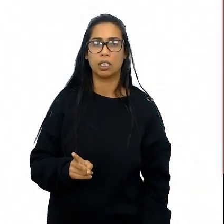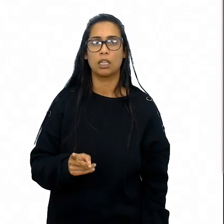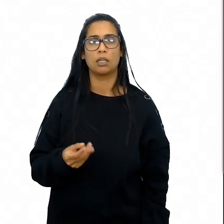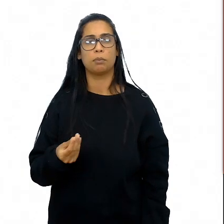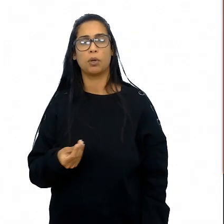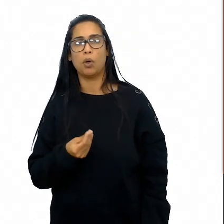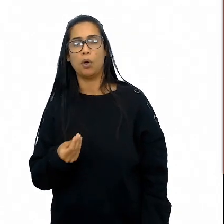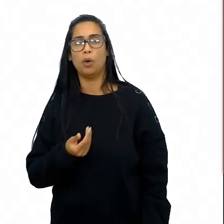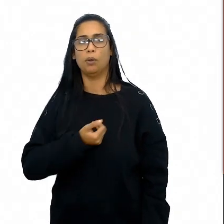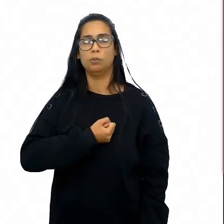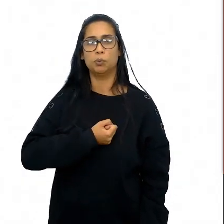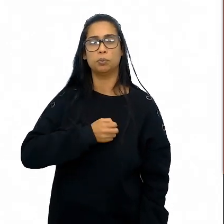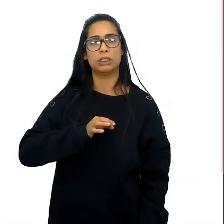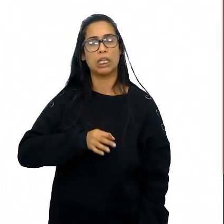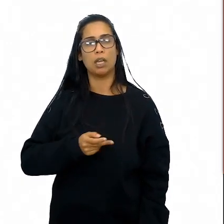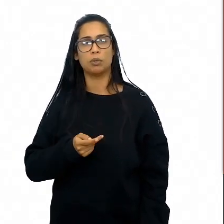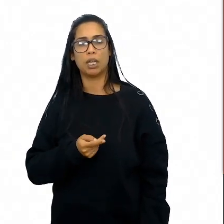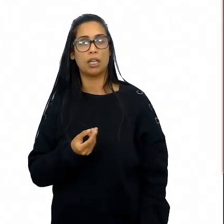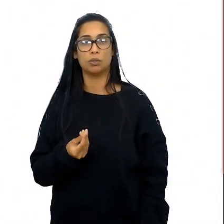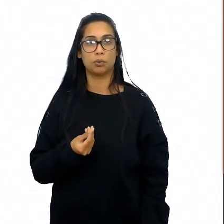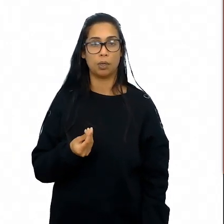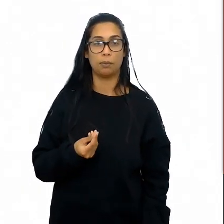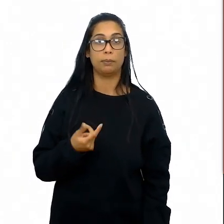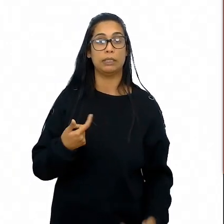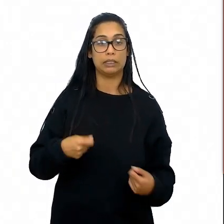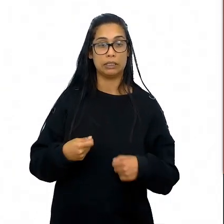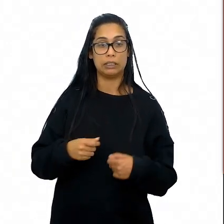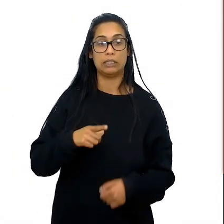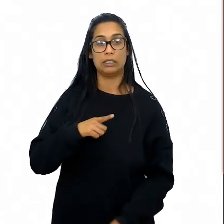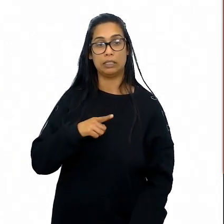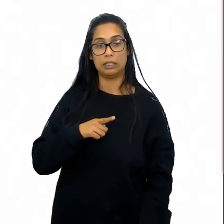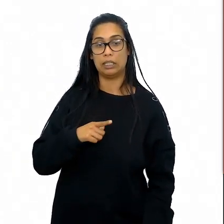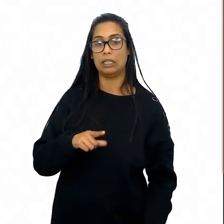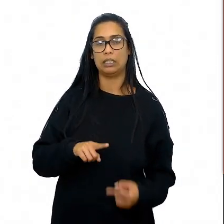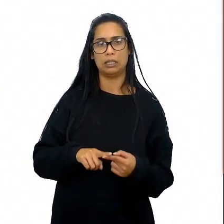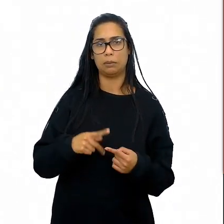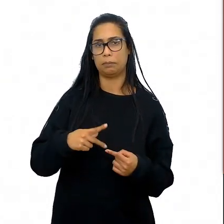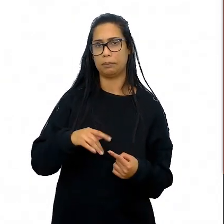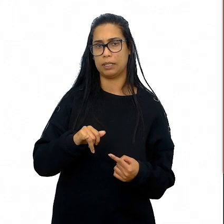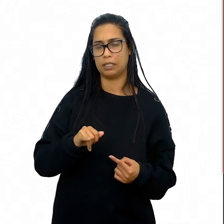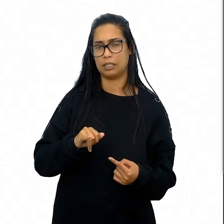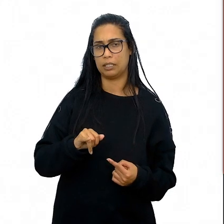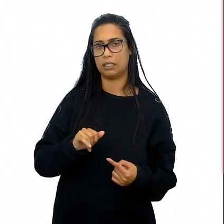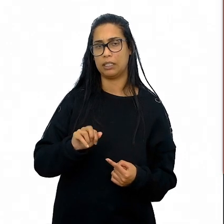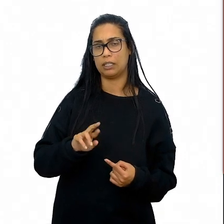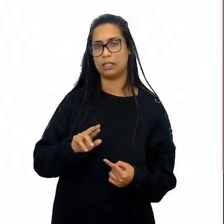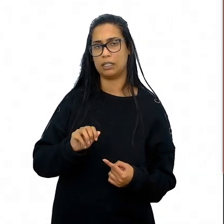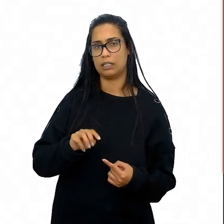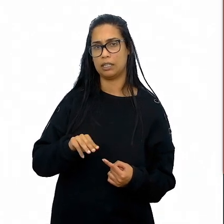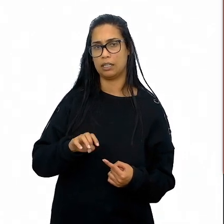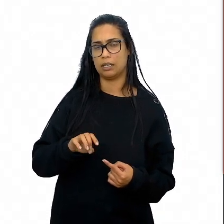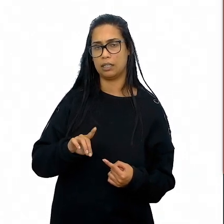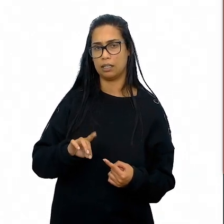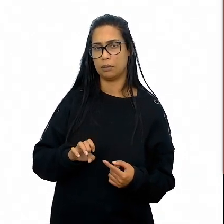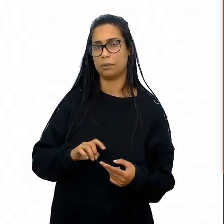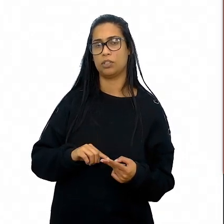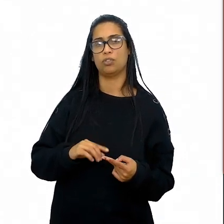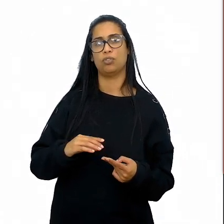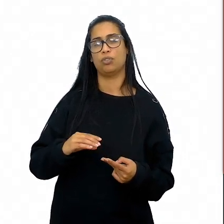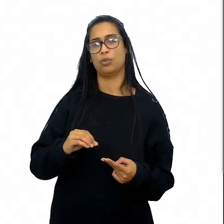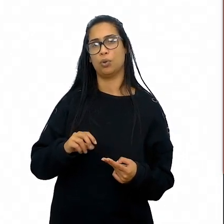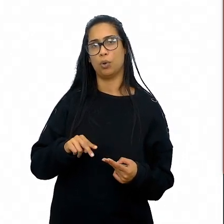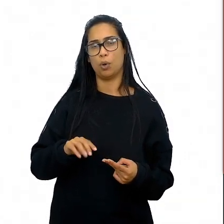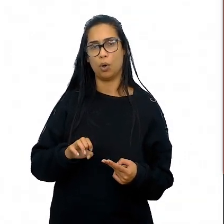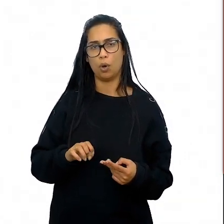volume Tá certo de sólidos como a pirâmide cone utilizando a em diferentes contextos utilizando